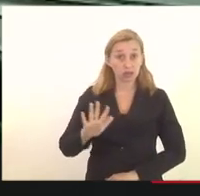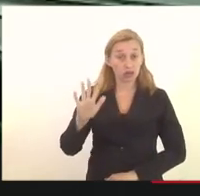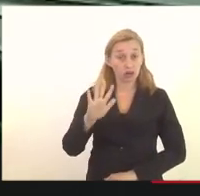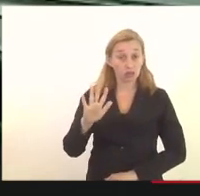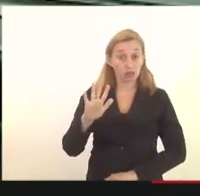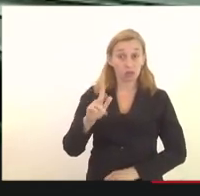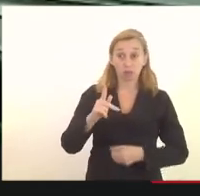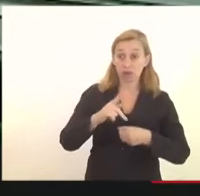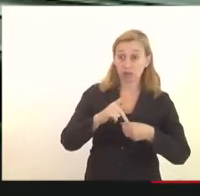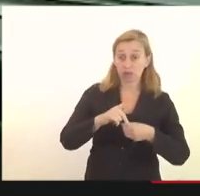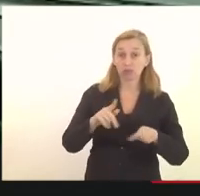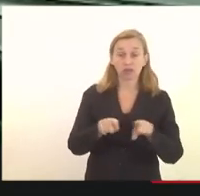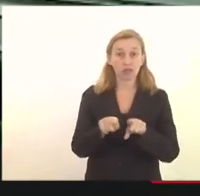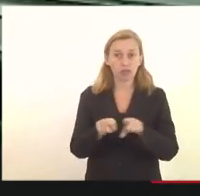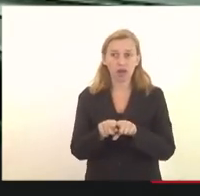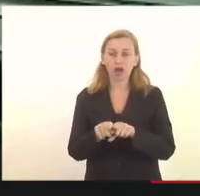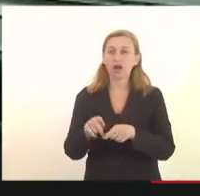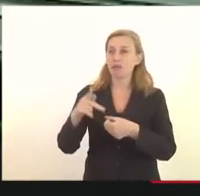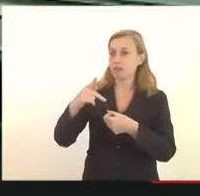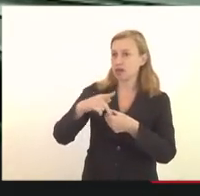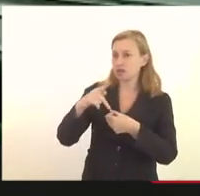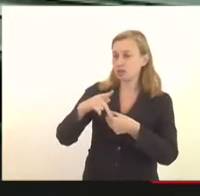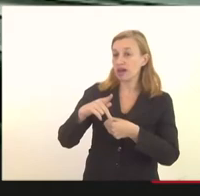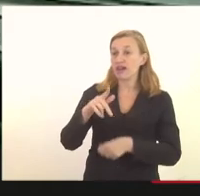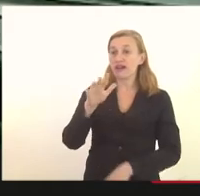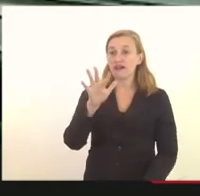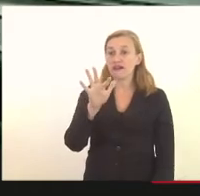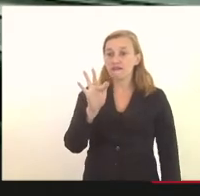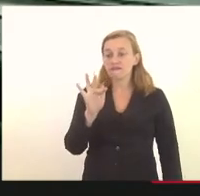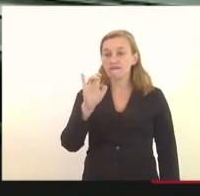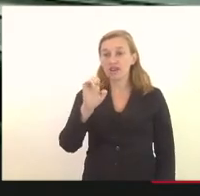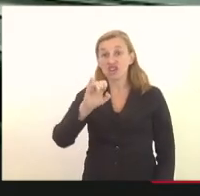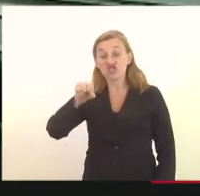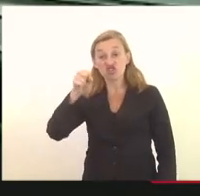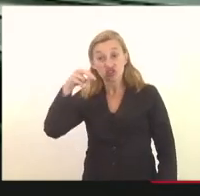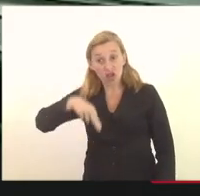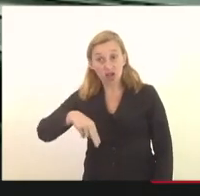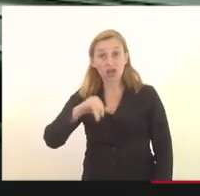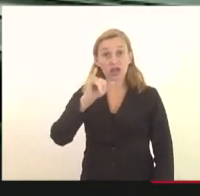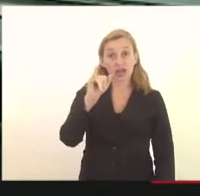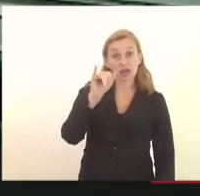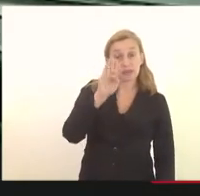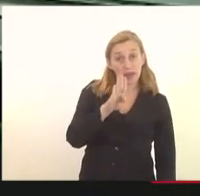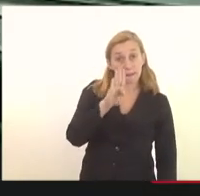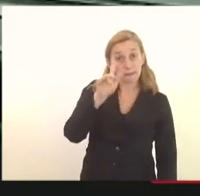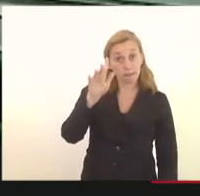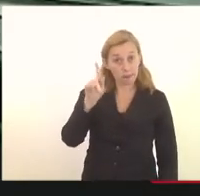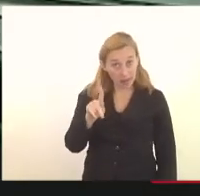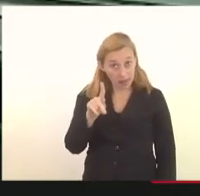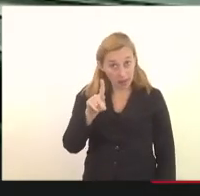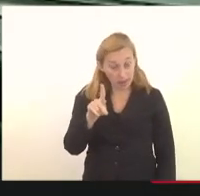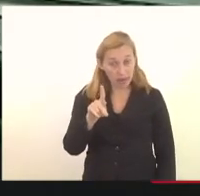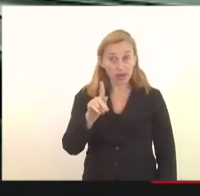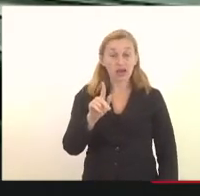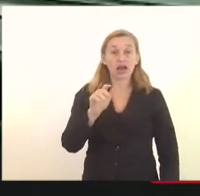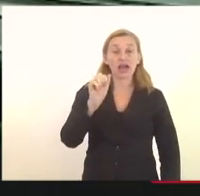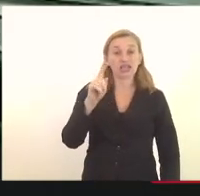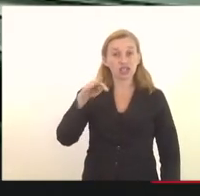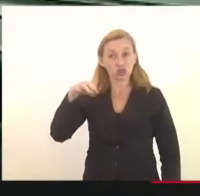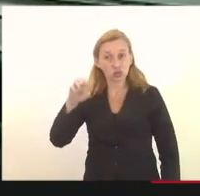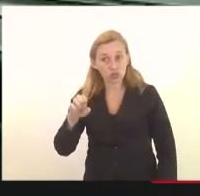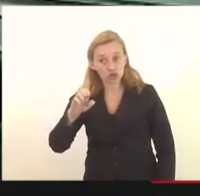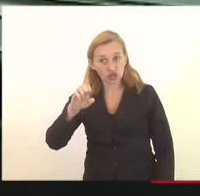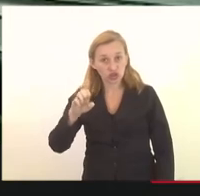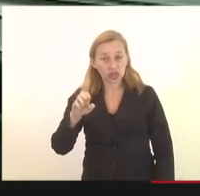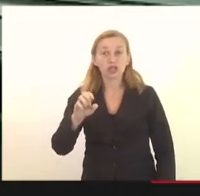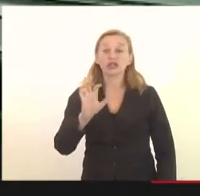a Petrobras, a Firjan, o IBP, a Naturgy e,